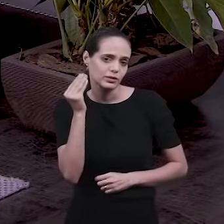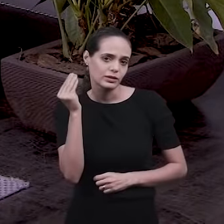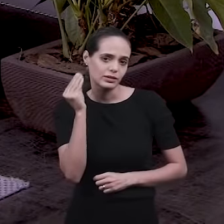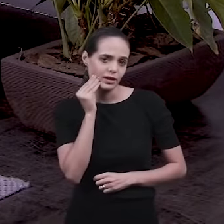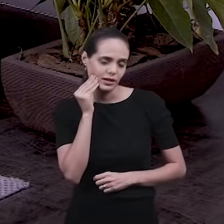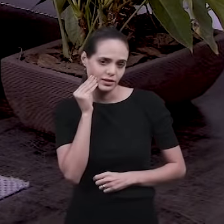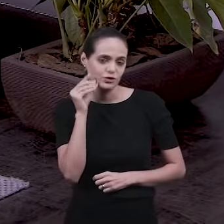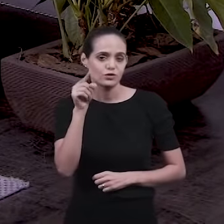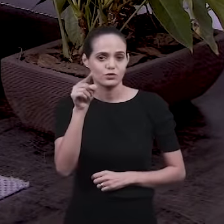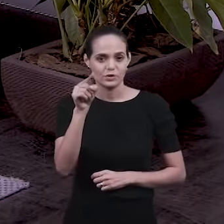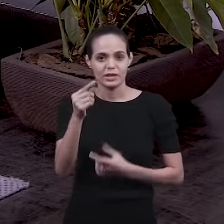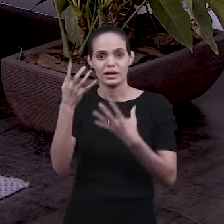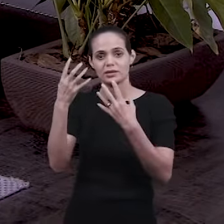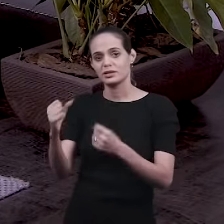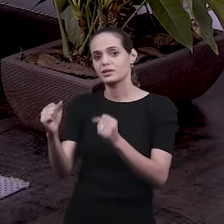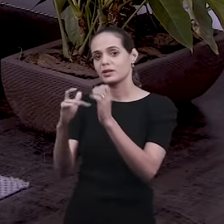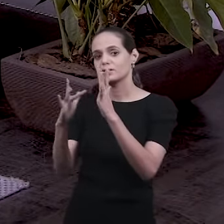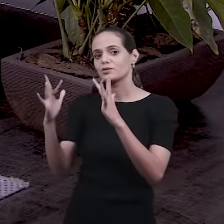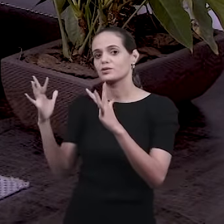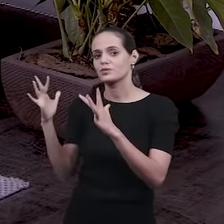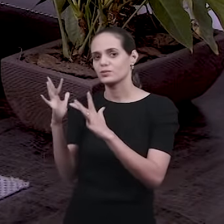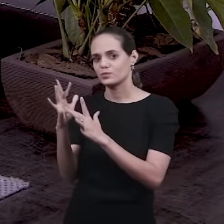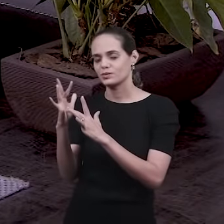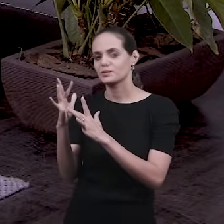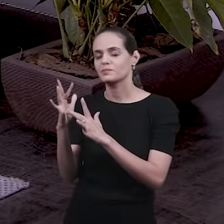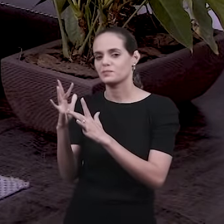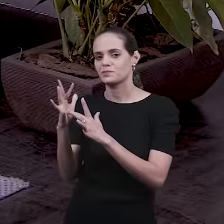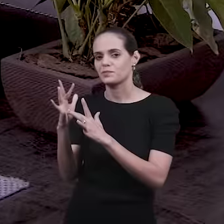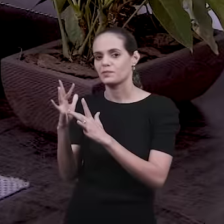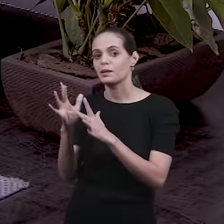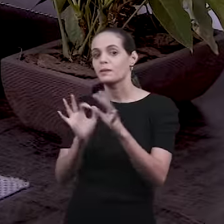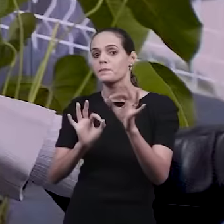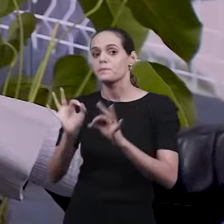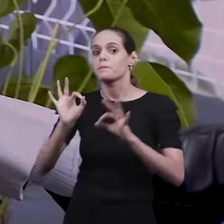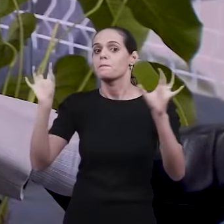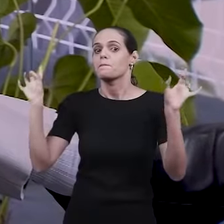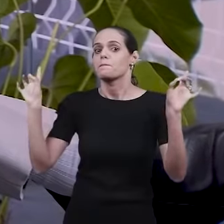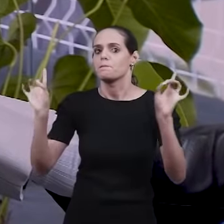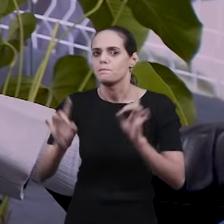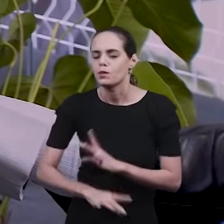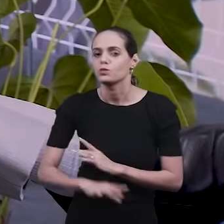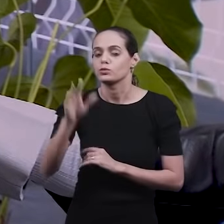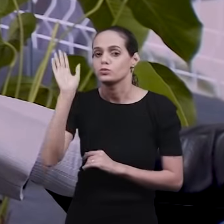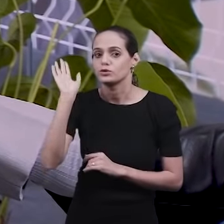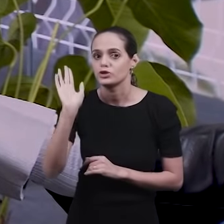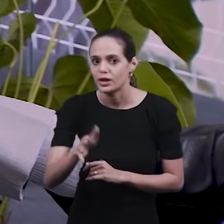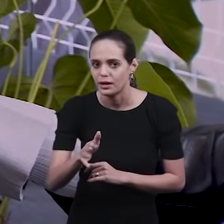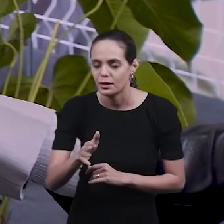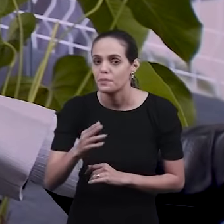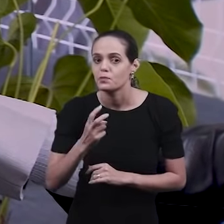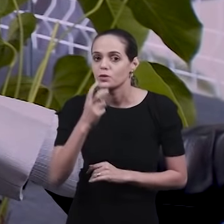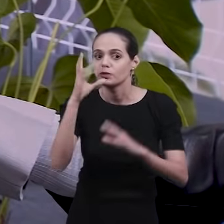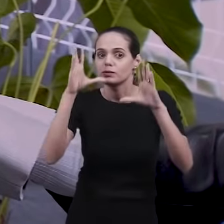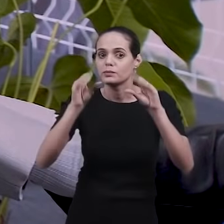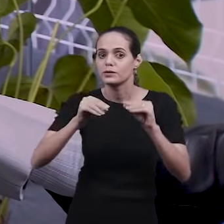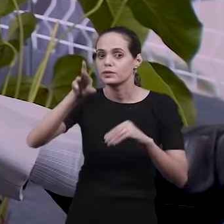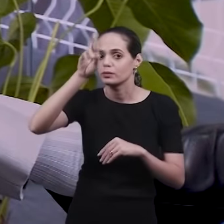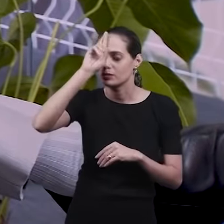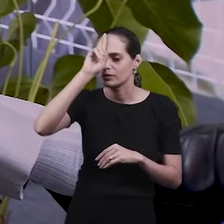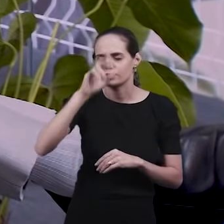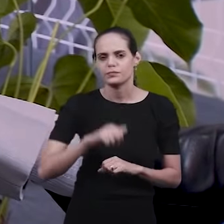de entrar por ela e estar preparado para o grito da meia-noite. Você já parou para pensar que há pessoas que não têm